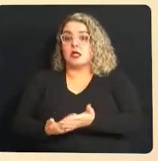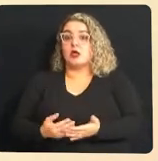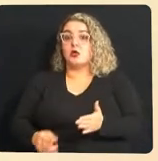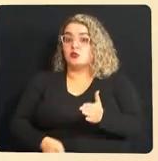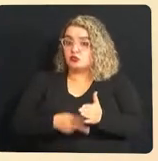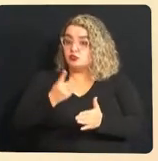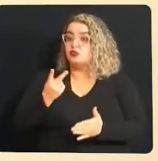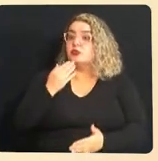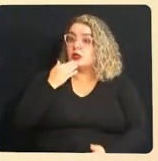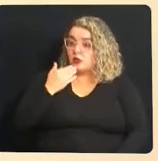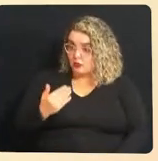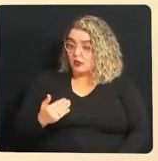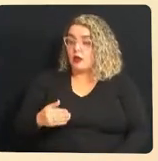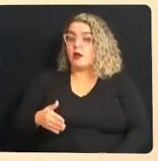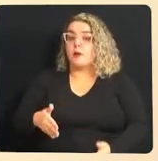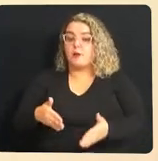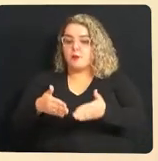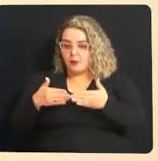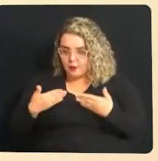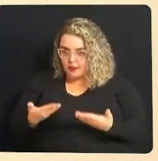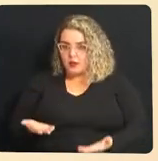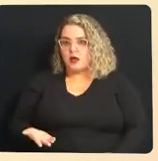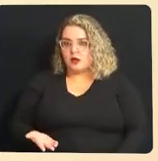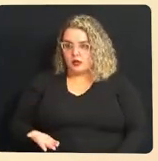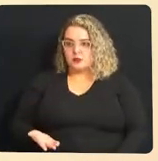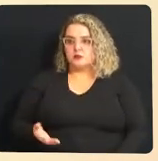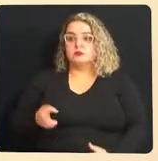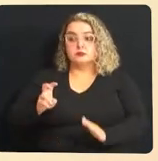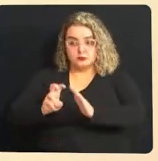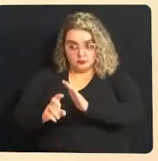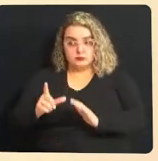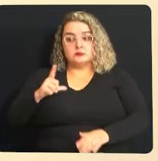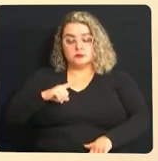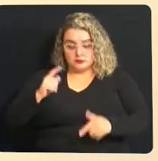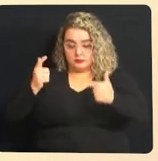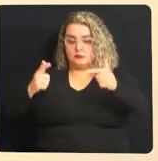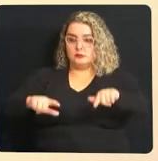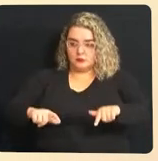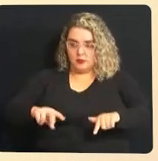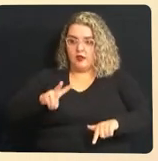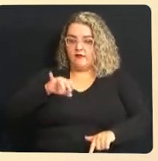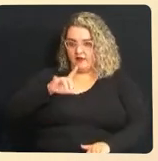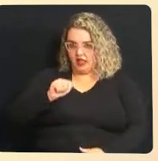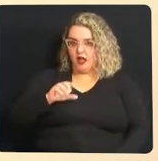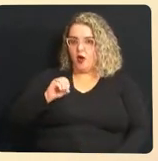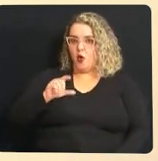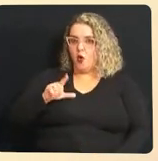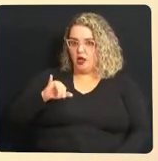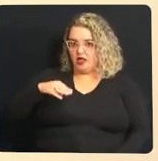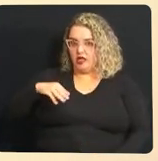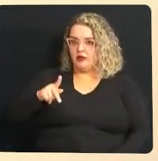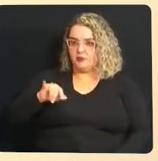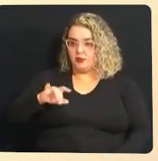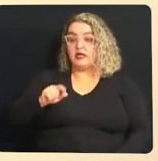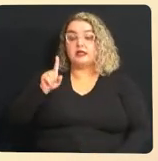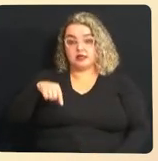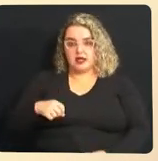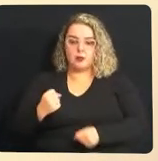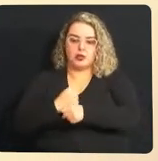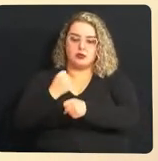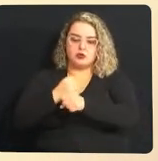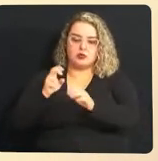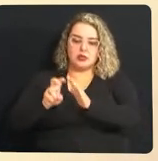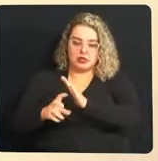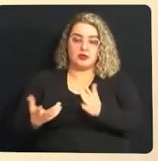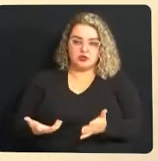já é o segundo requerimento que eu peço na questão dessa creche. Lá tem um espaço, lá no Vila Olímpia, onde é para ser feita essa